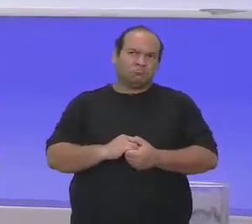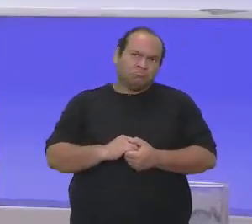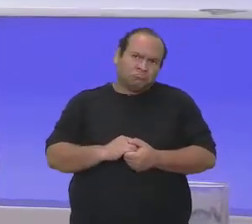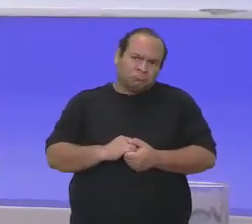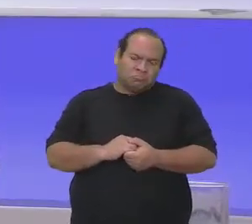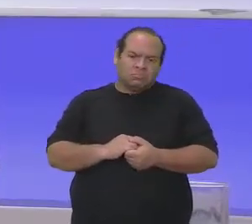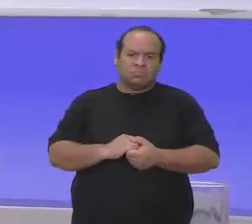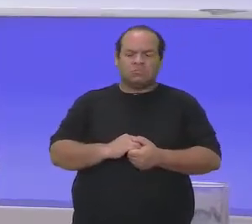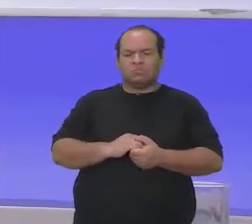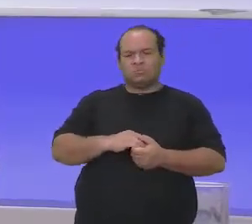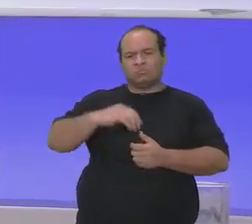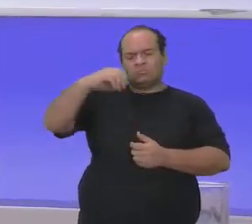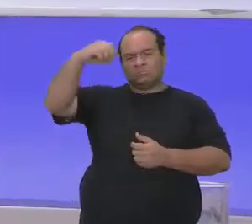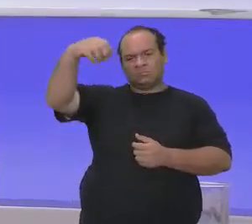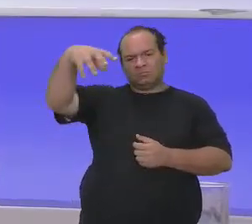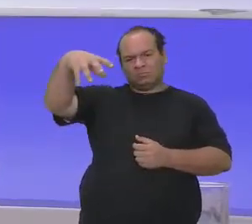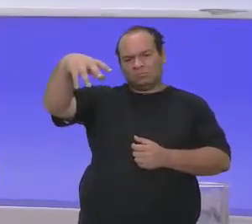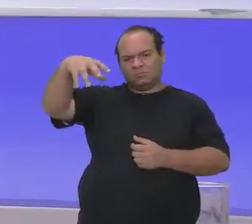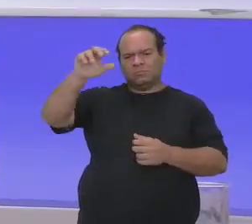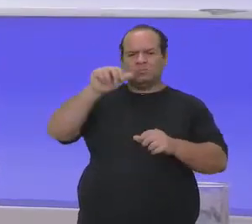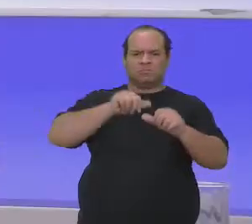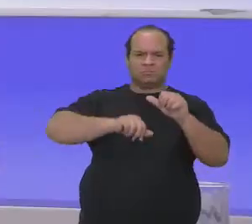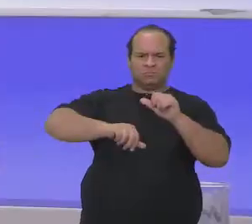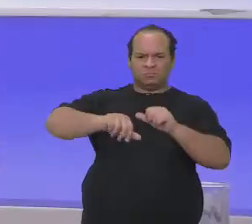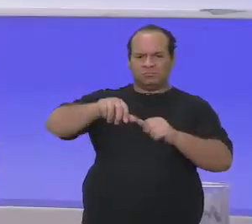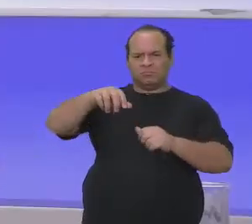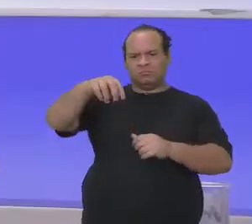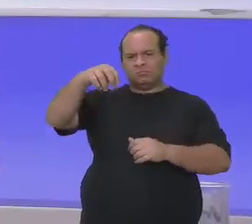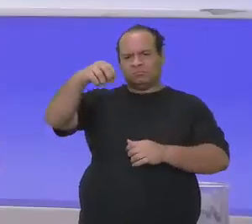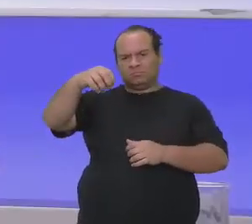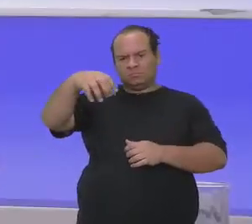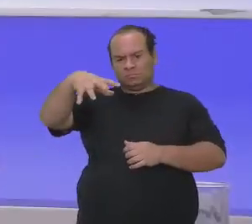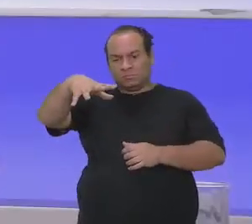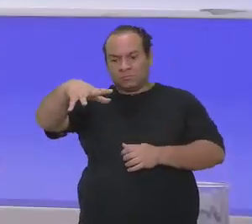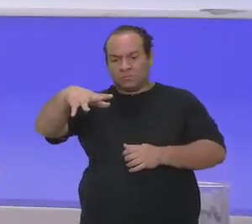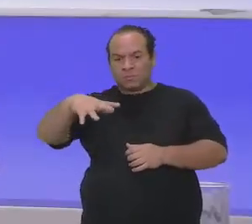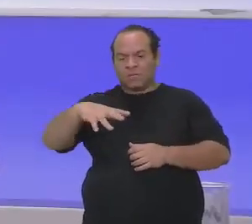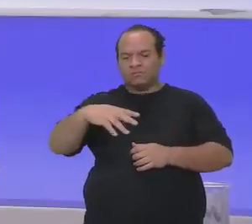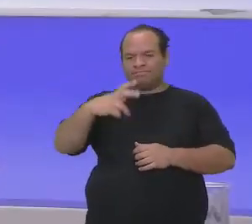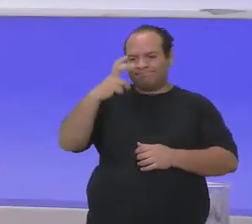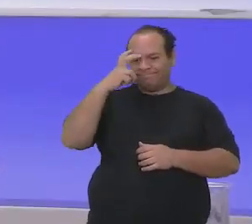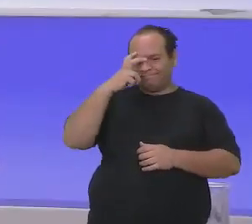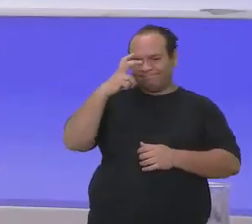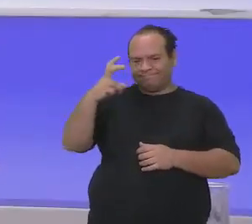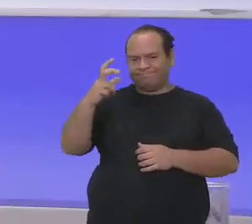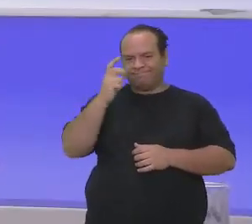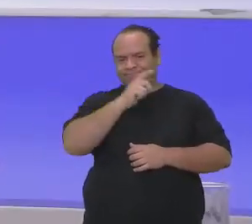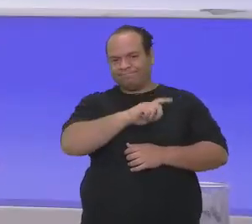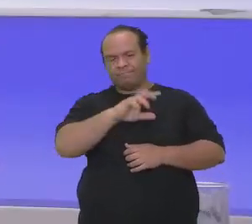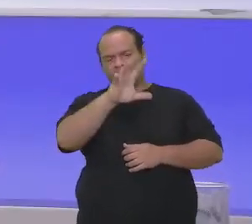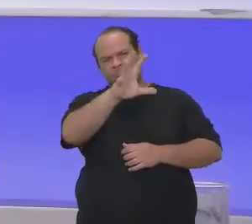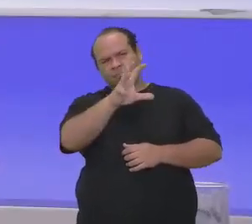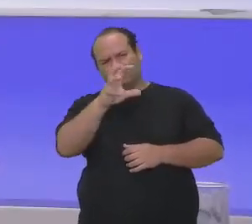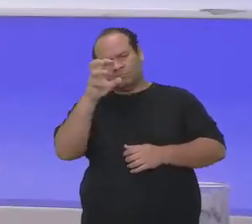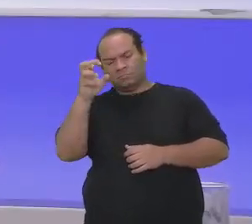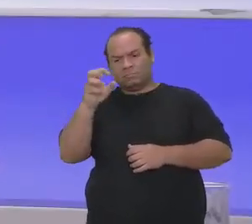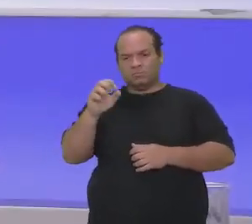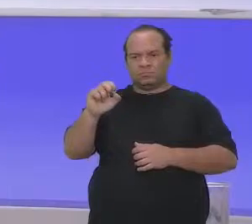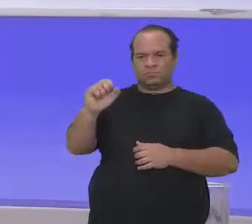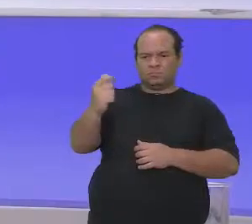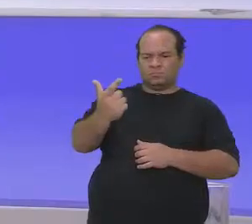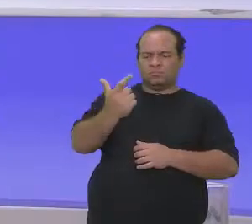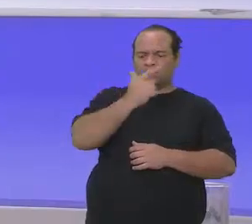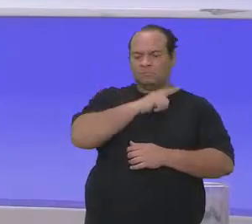um sistema de iluminação por um sistema de iluminação inteligente, que ele capta a energia do sol, carrega